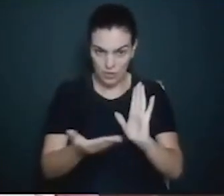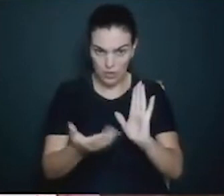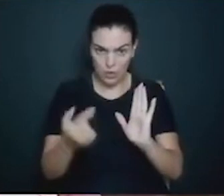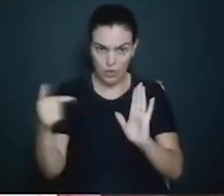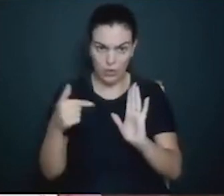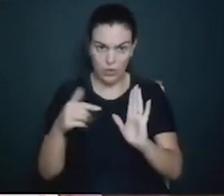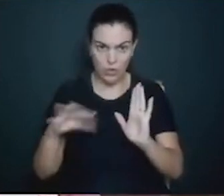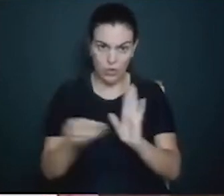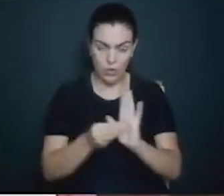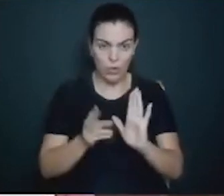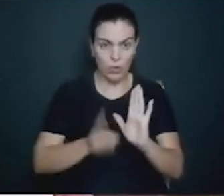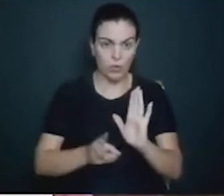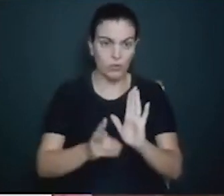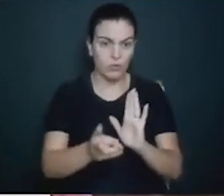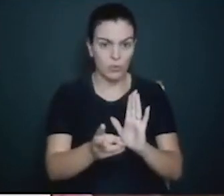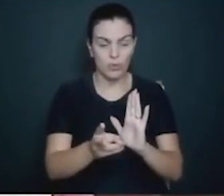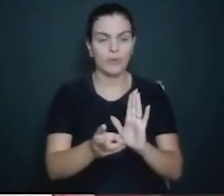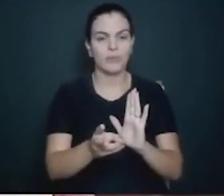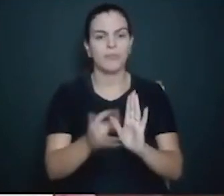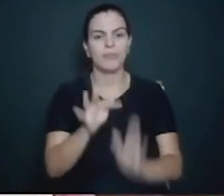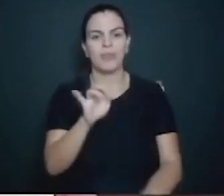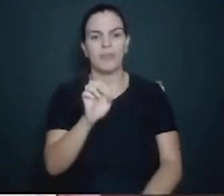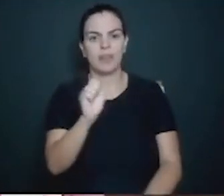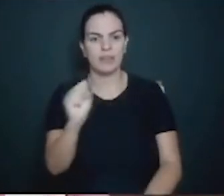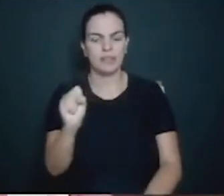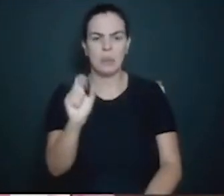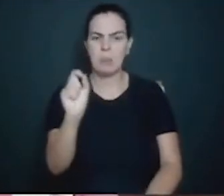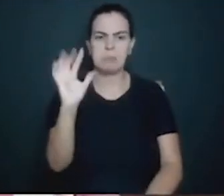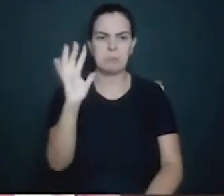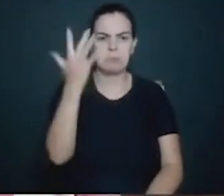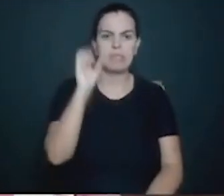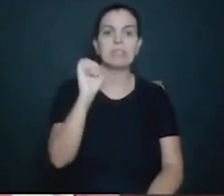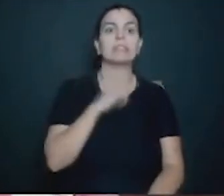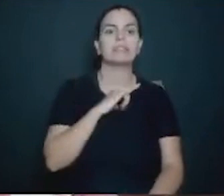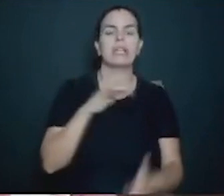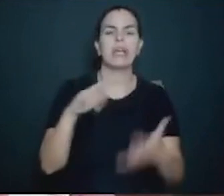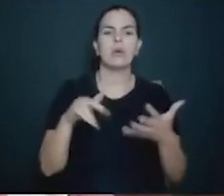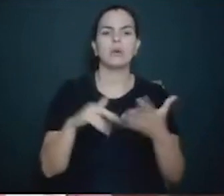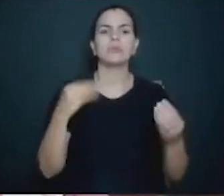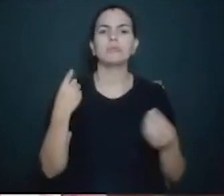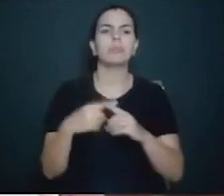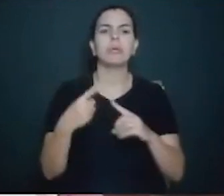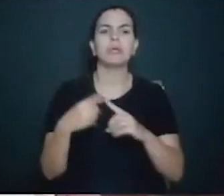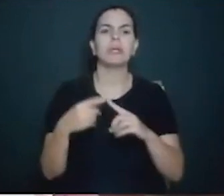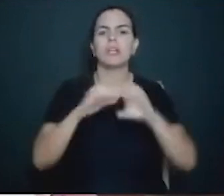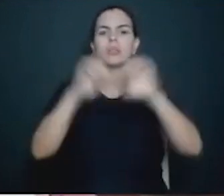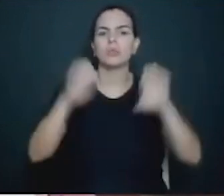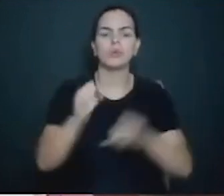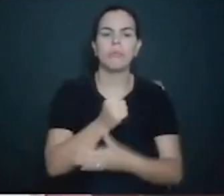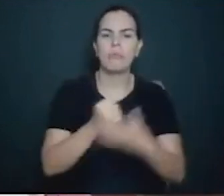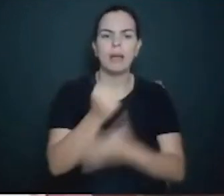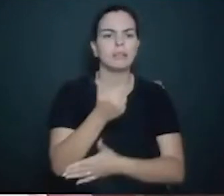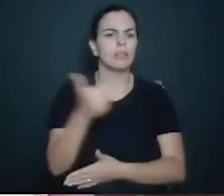os recursos para a FEAS atender. O que, que acontece, gente? Se nós temos recursos, por que, que não cresce a estrutura básica? Por que, que não